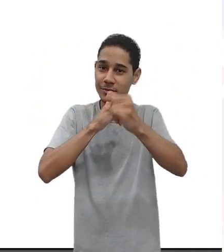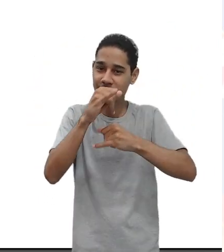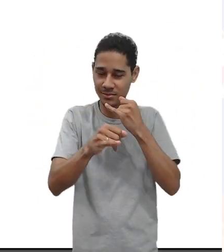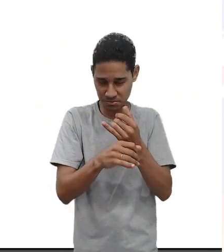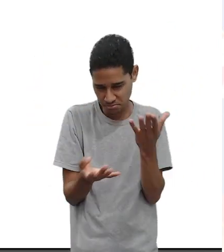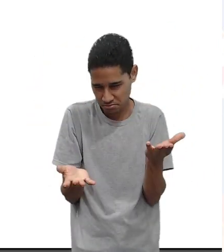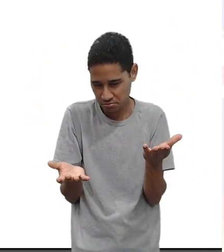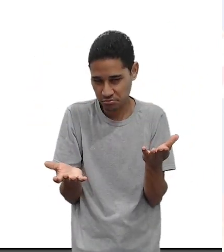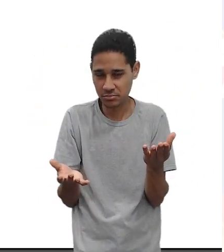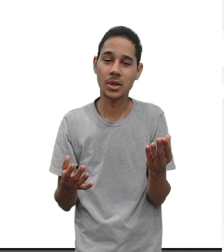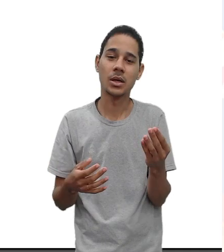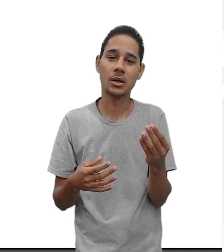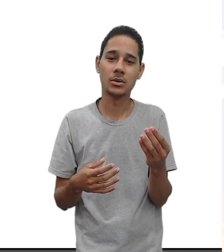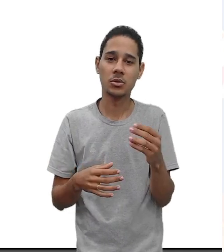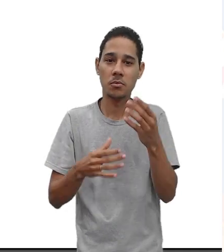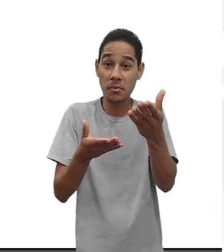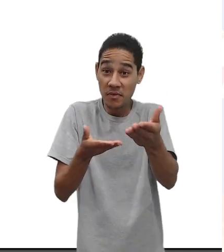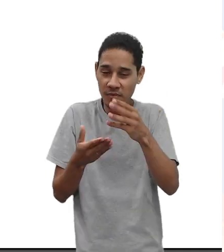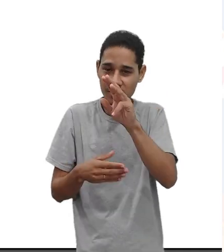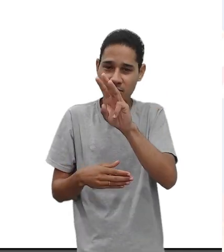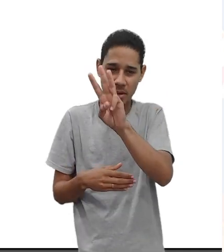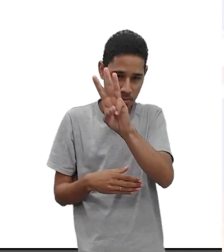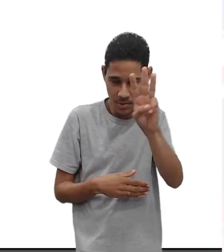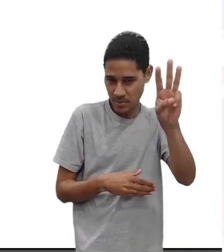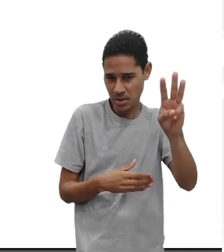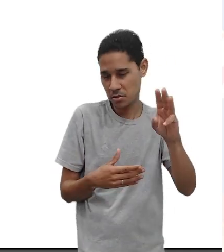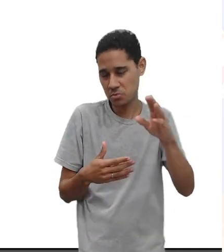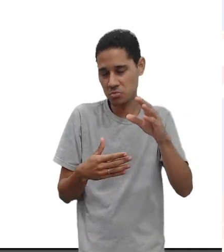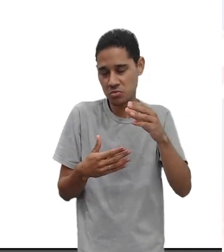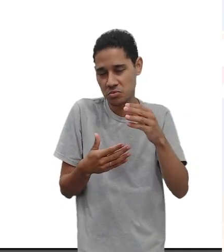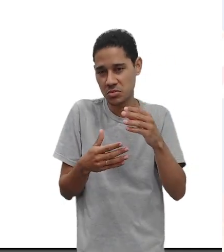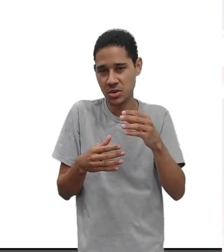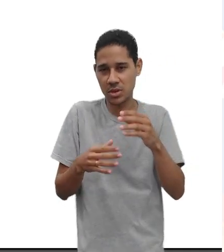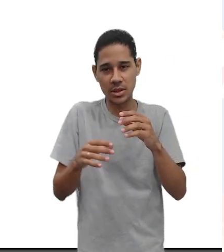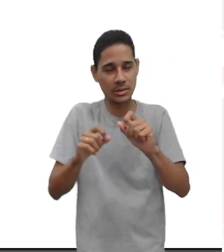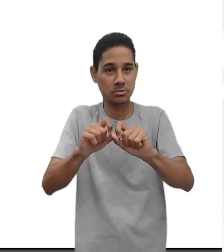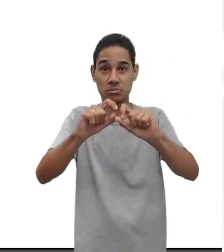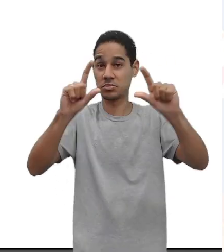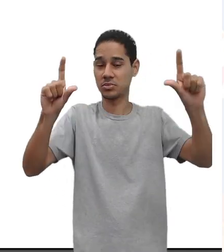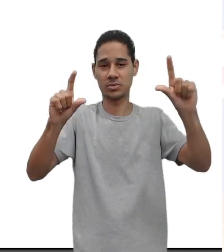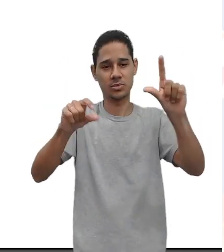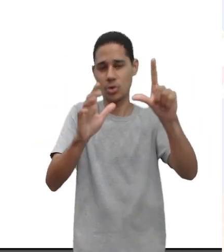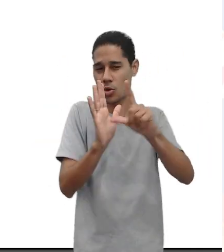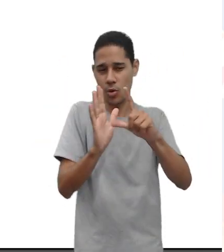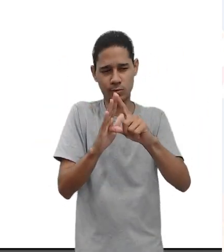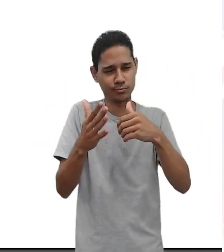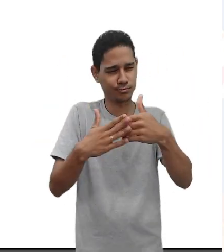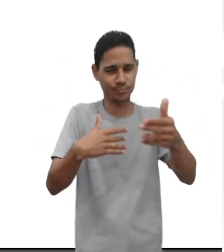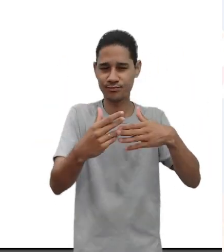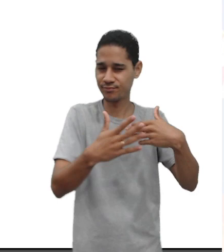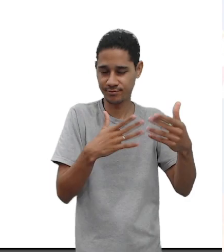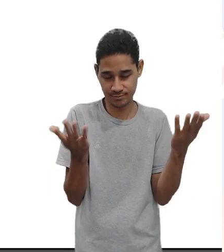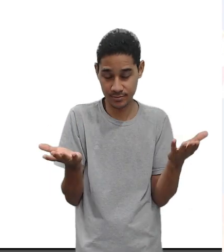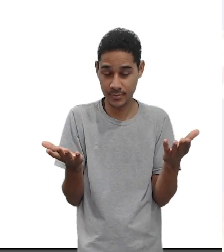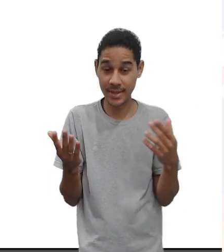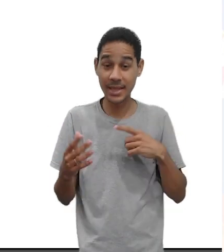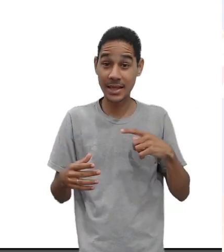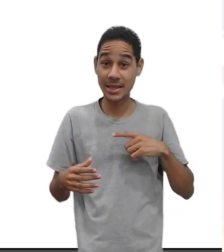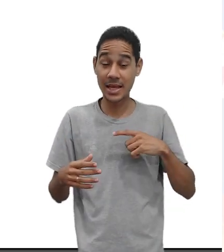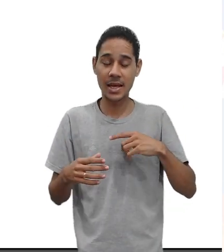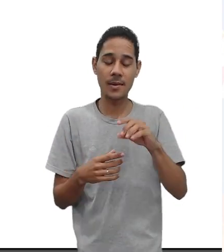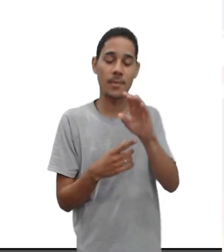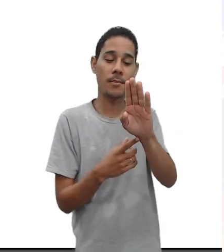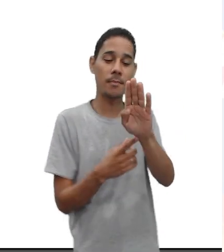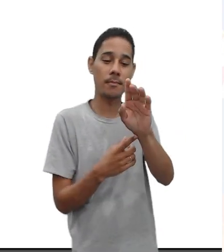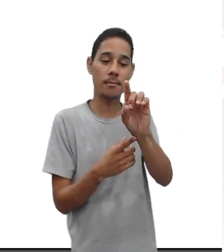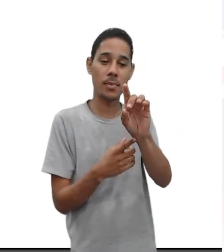né? Ou um site comercial, qualquer que seja. Nós temos o corpo, né, que é o body. Essa sim é a parte que